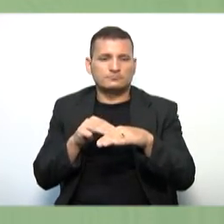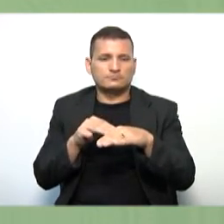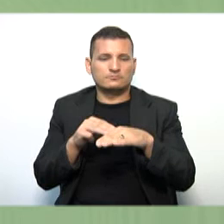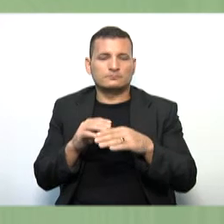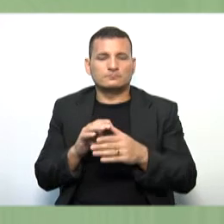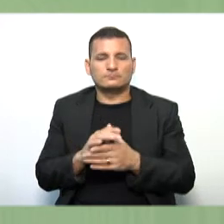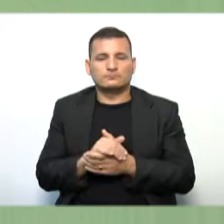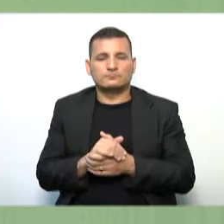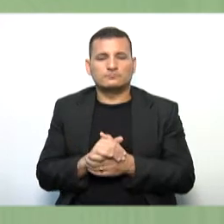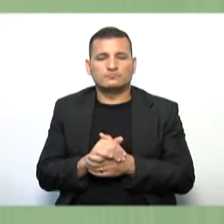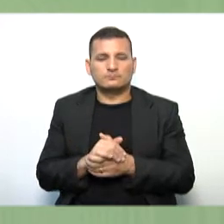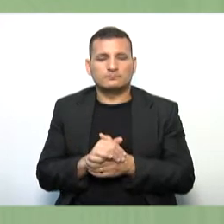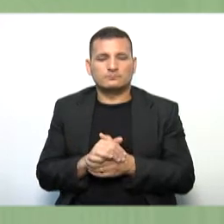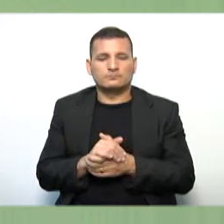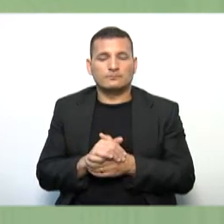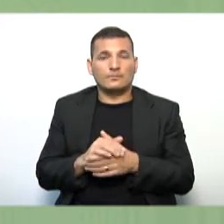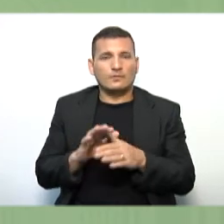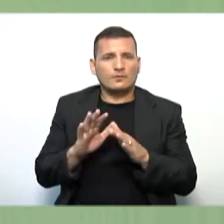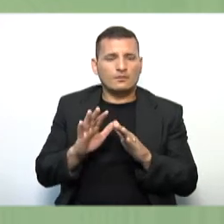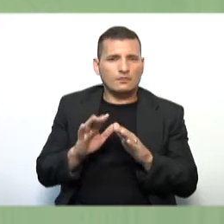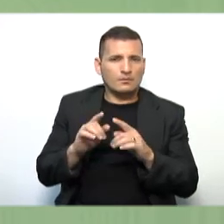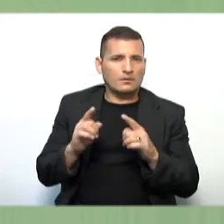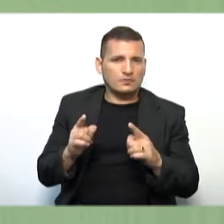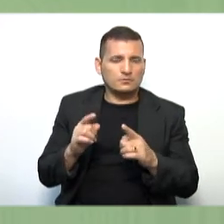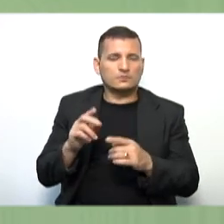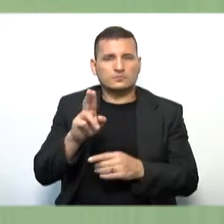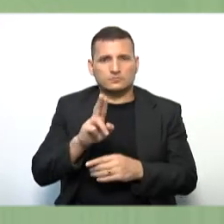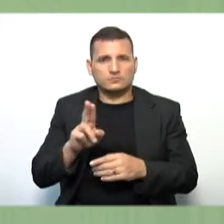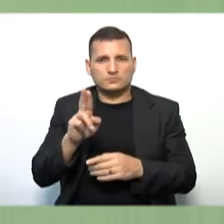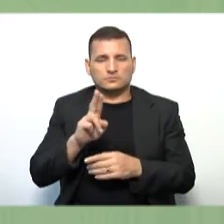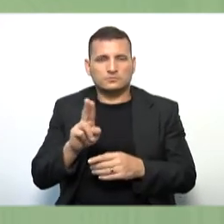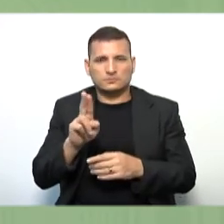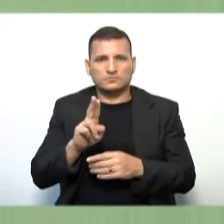Só que ele é utilizado bem assim.